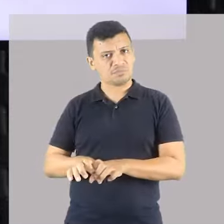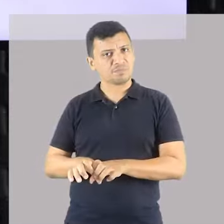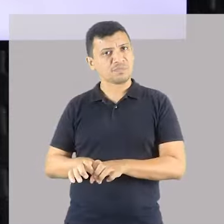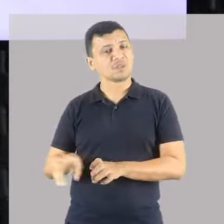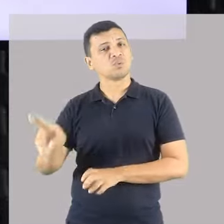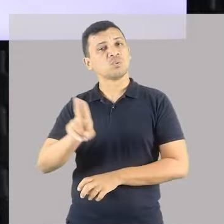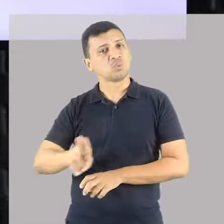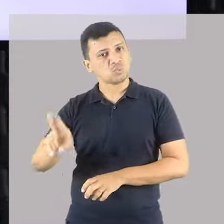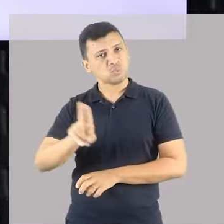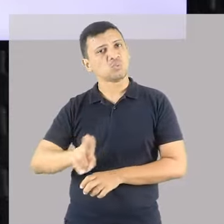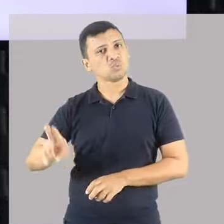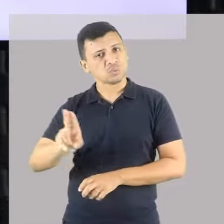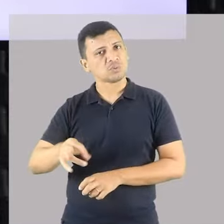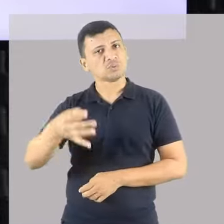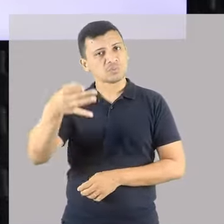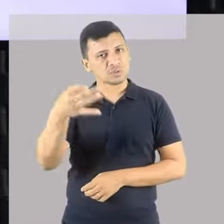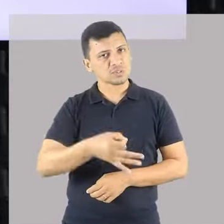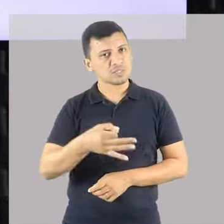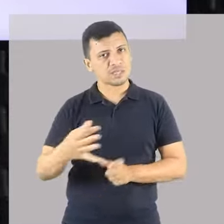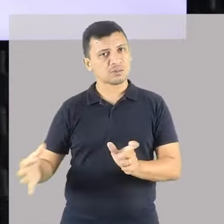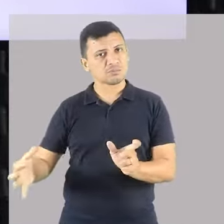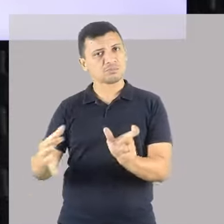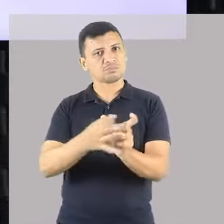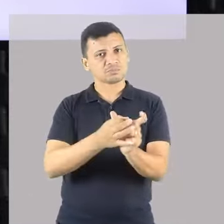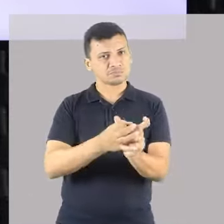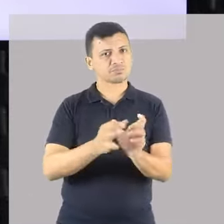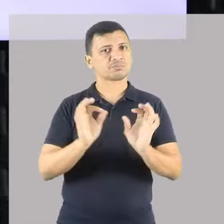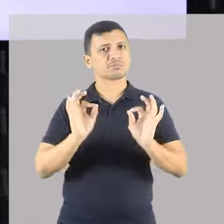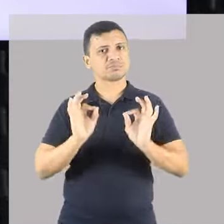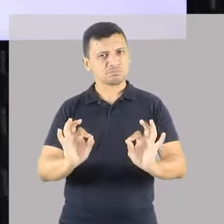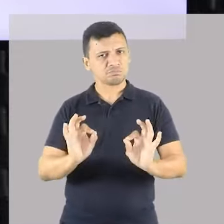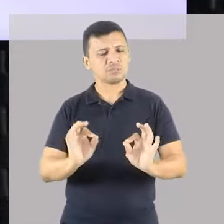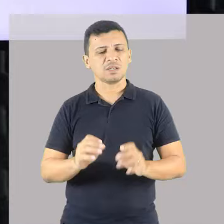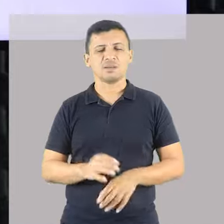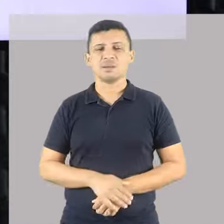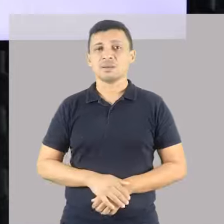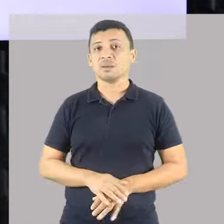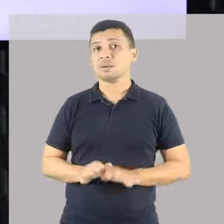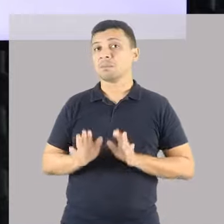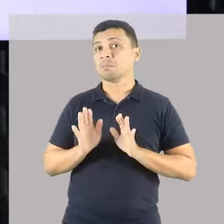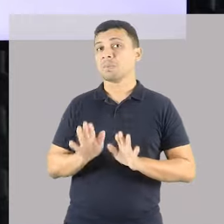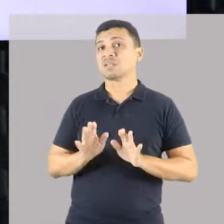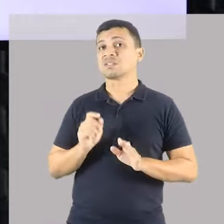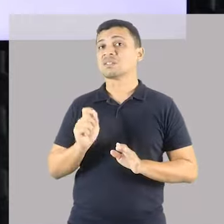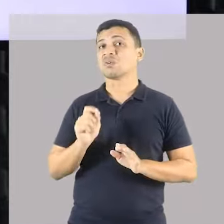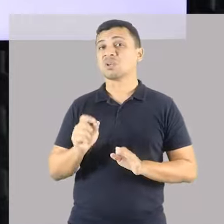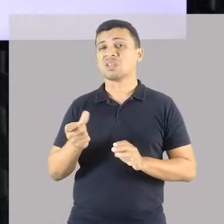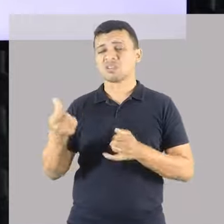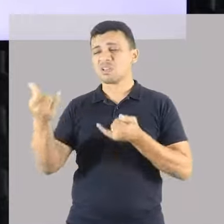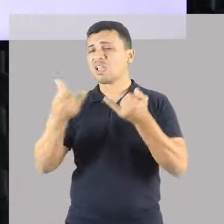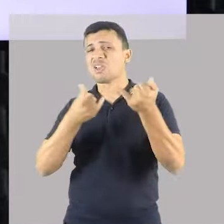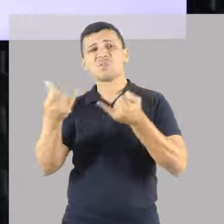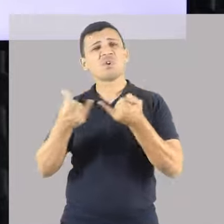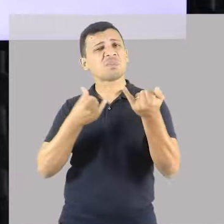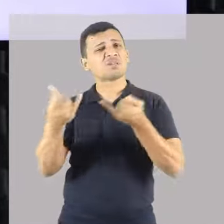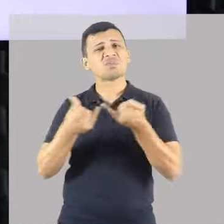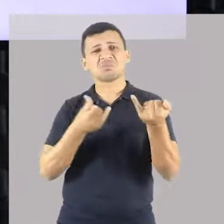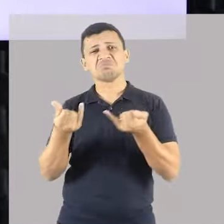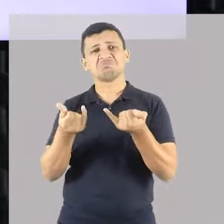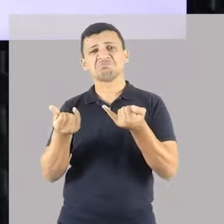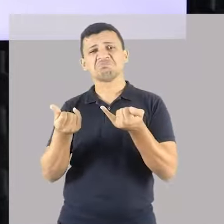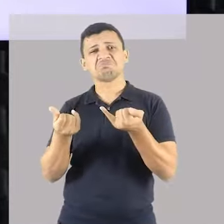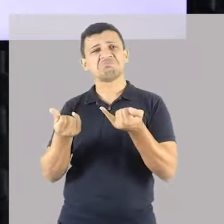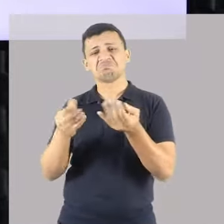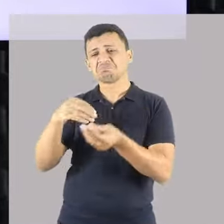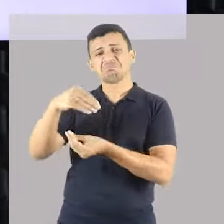usou devidamente os conectores mas olha só ele trouxe um amontoado de informações que não